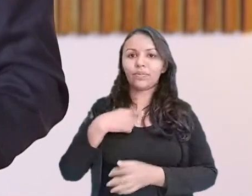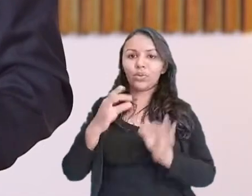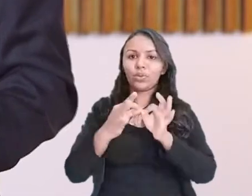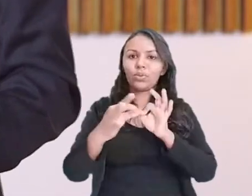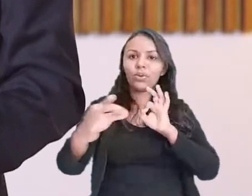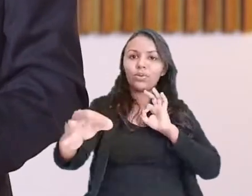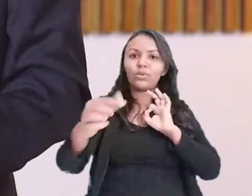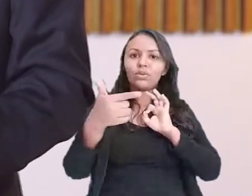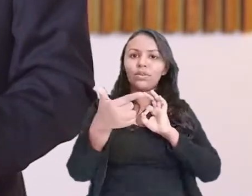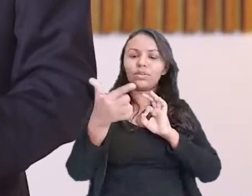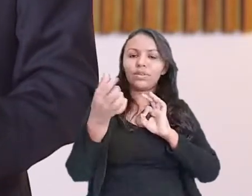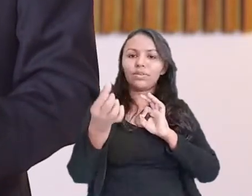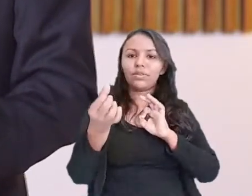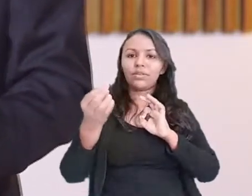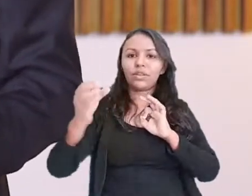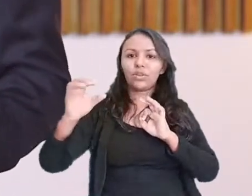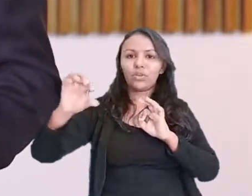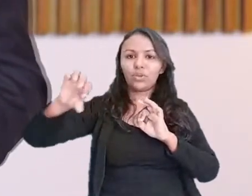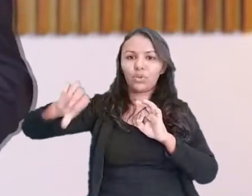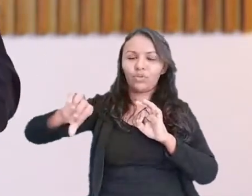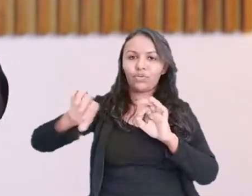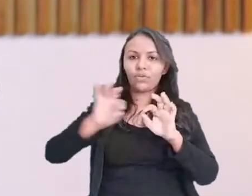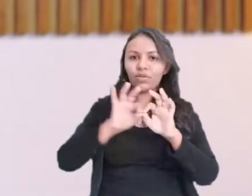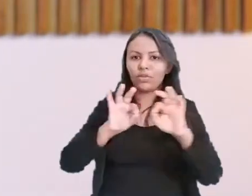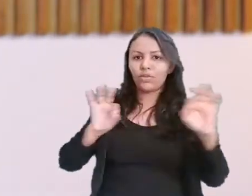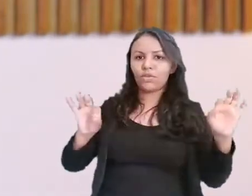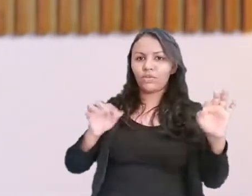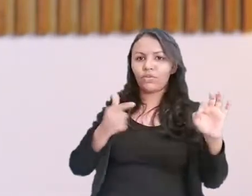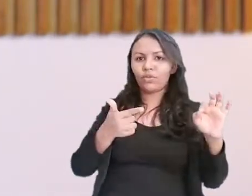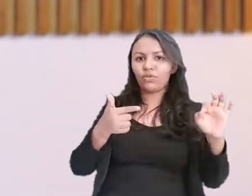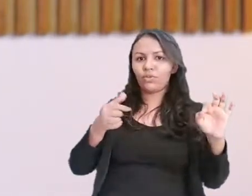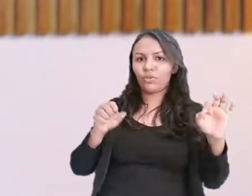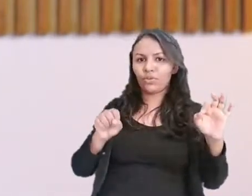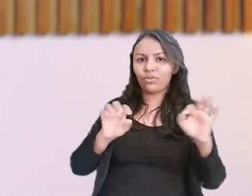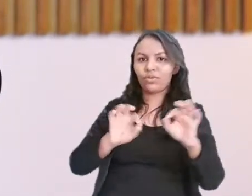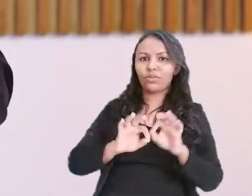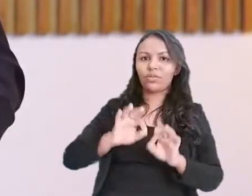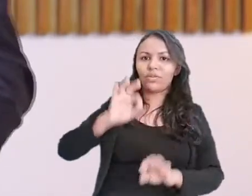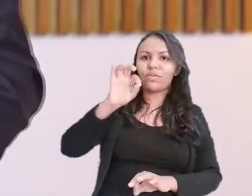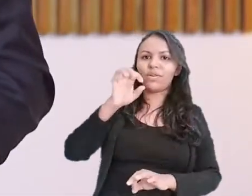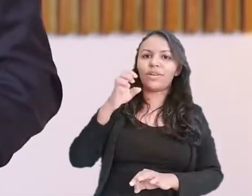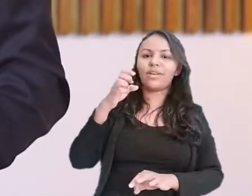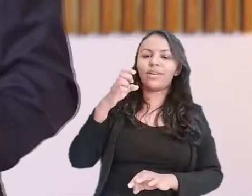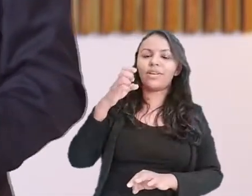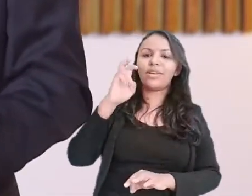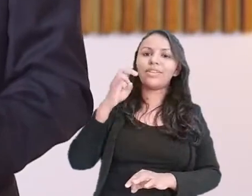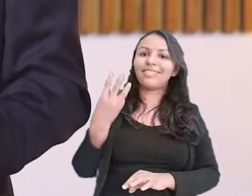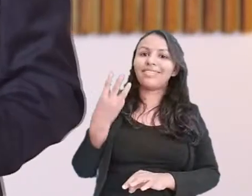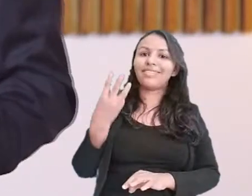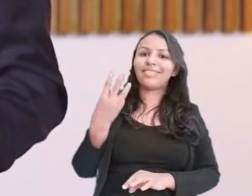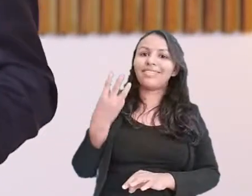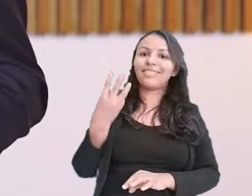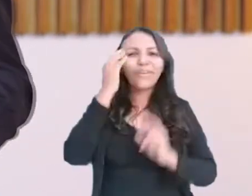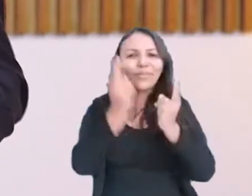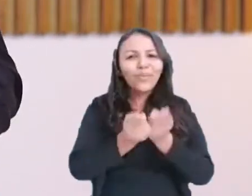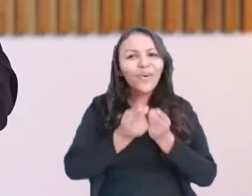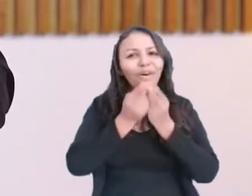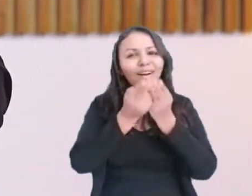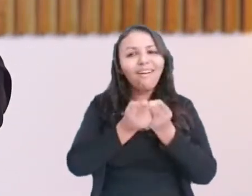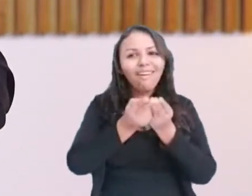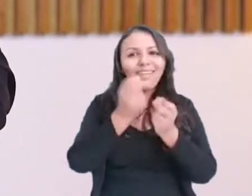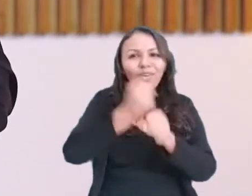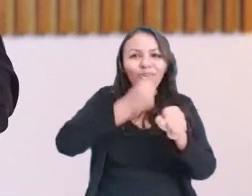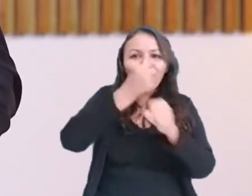largura e 53 metros de altura. Podemos dizer que Noé fez quase um Titanic nos seus dias. Olha, era uma engenharia que não